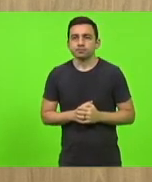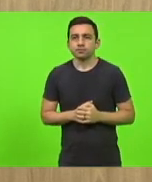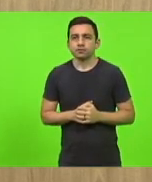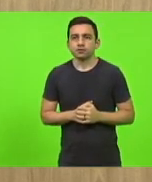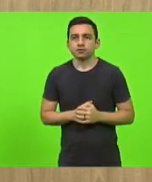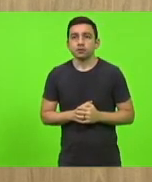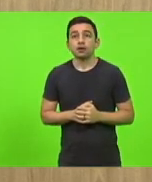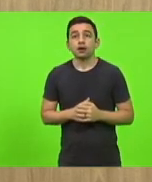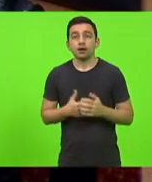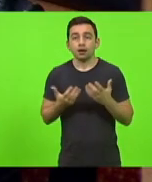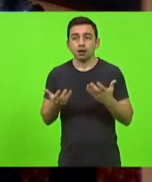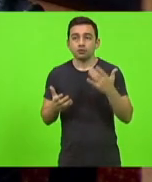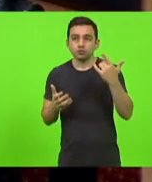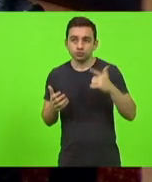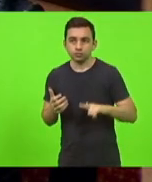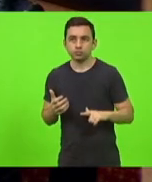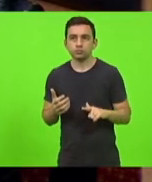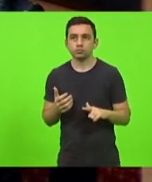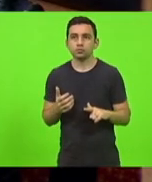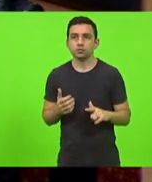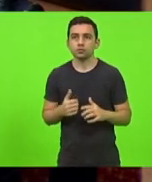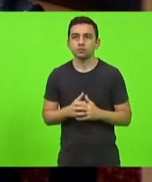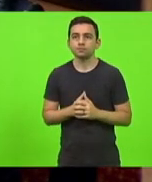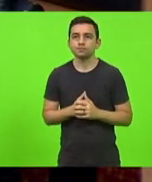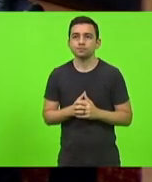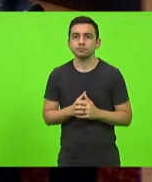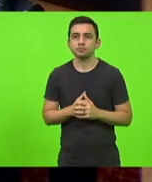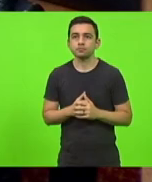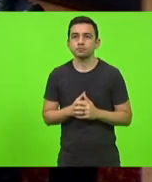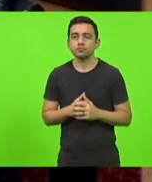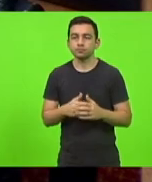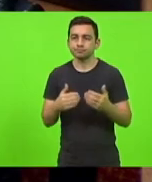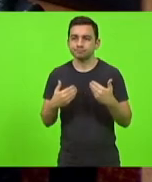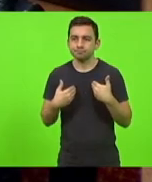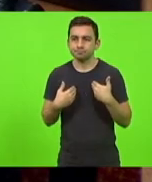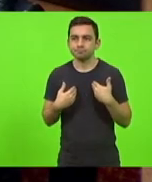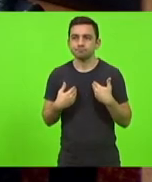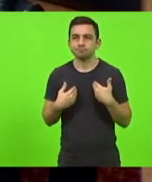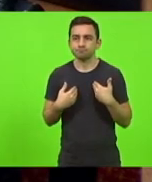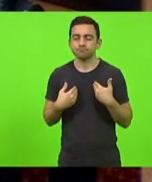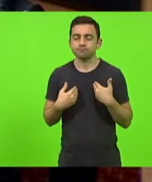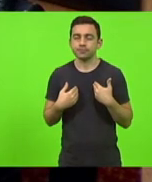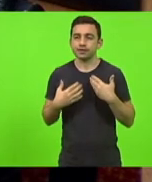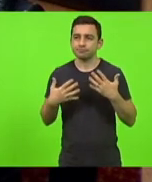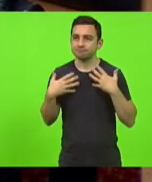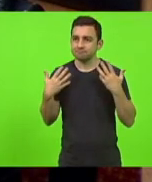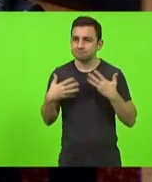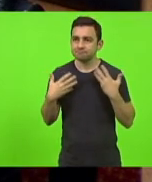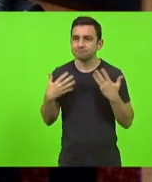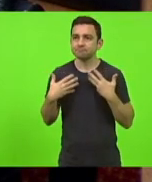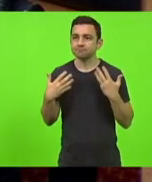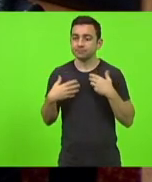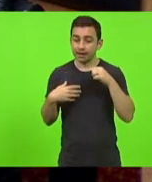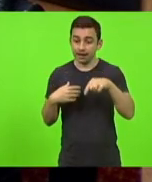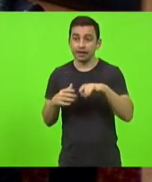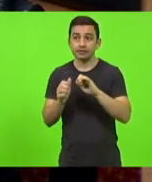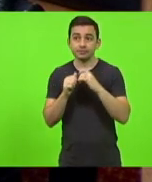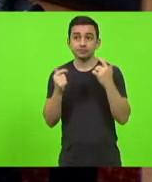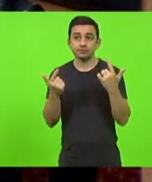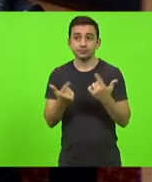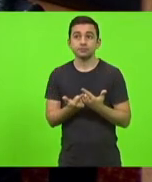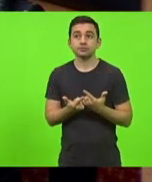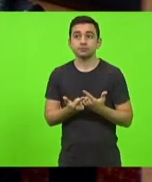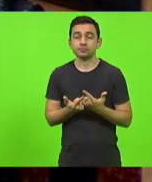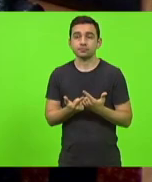aqui reiterar mais uma vez o meu gesto de alegria para com a casa e, de modo